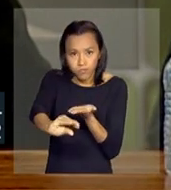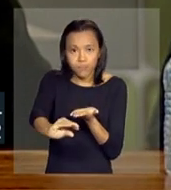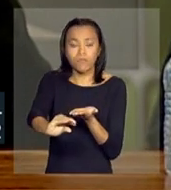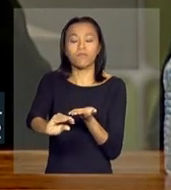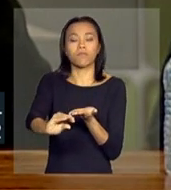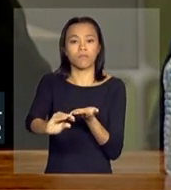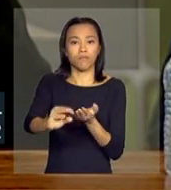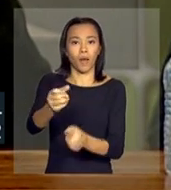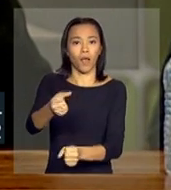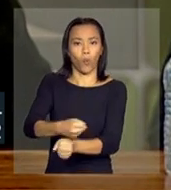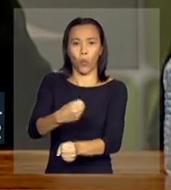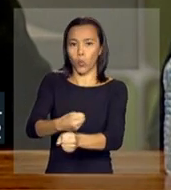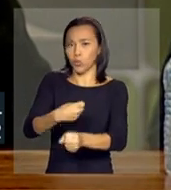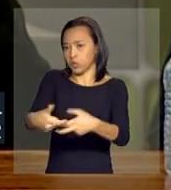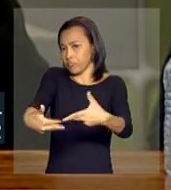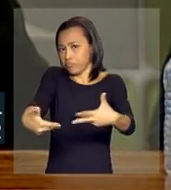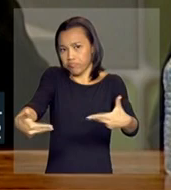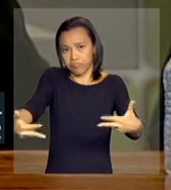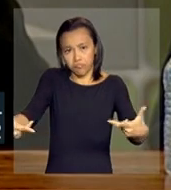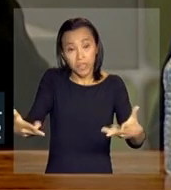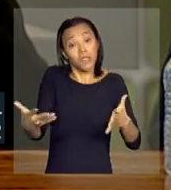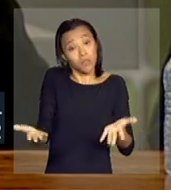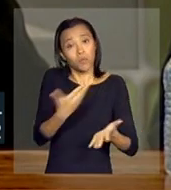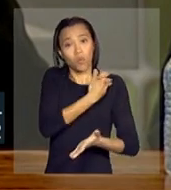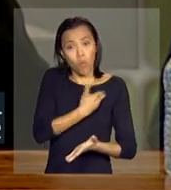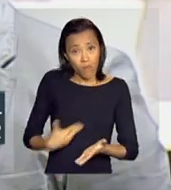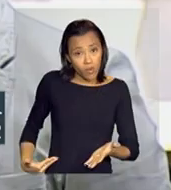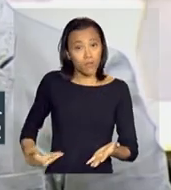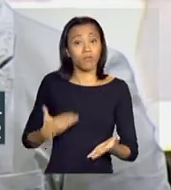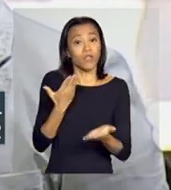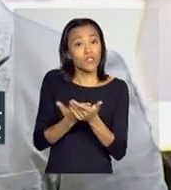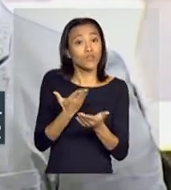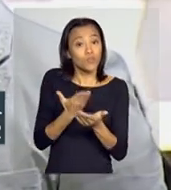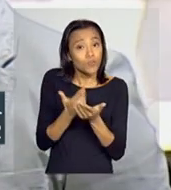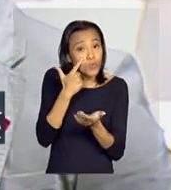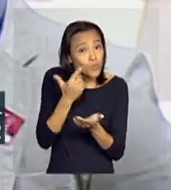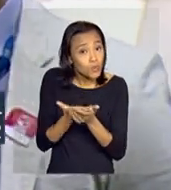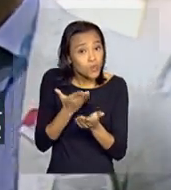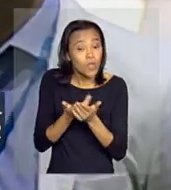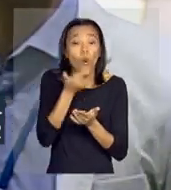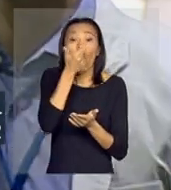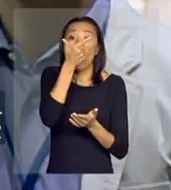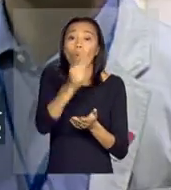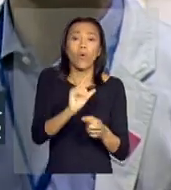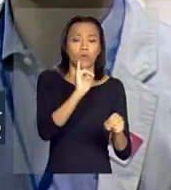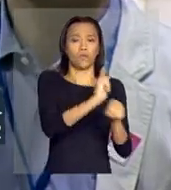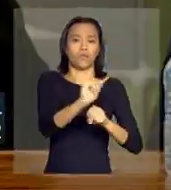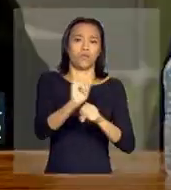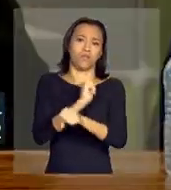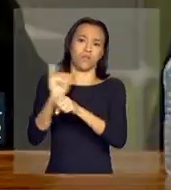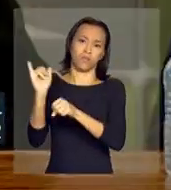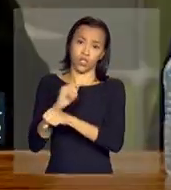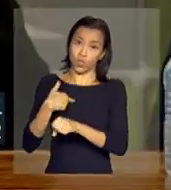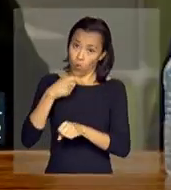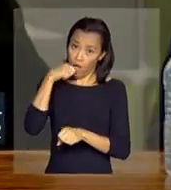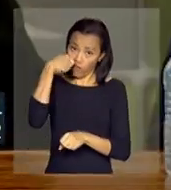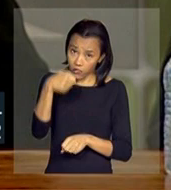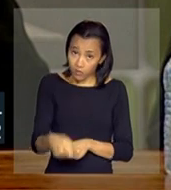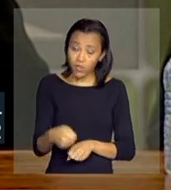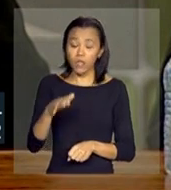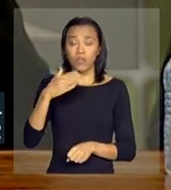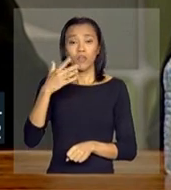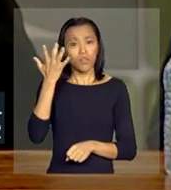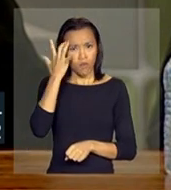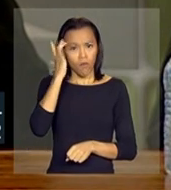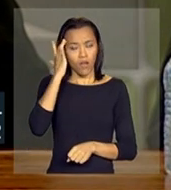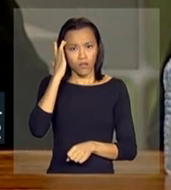do investimento, e o governo está, sim, estudando outras formas. Apenas isso que eu estou confirmando, porque nós achamos que